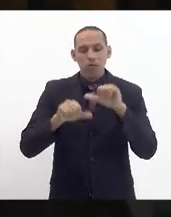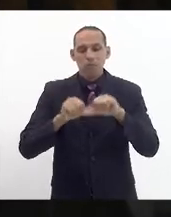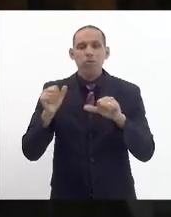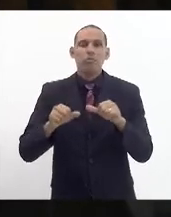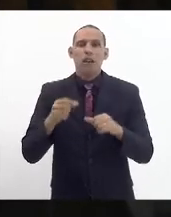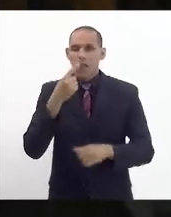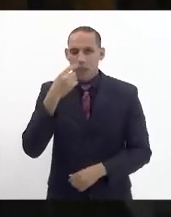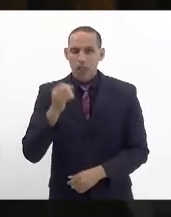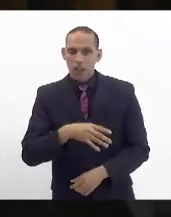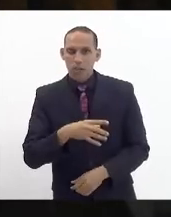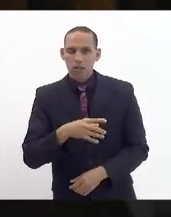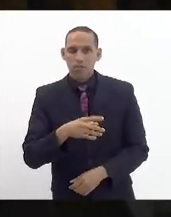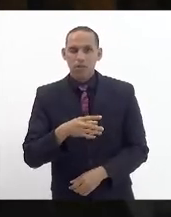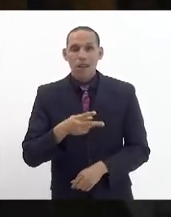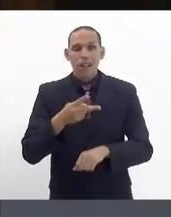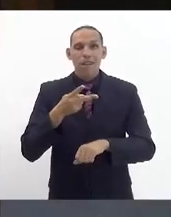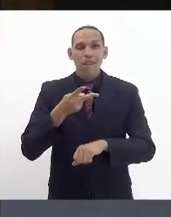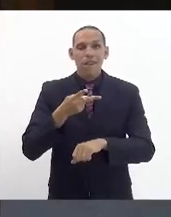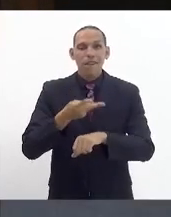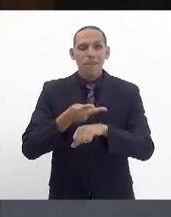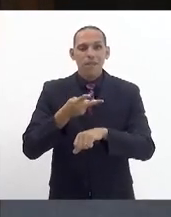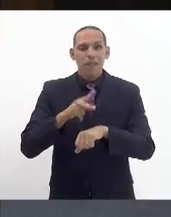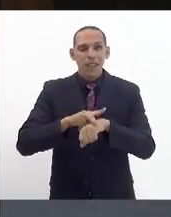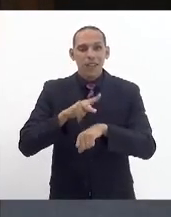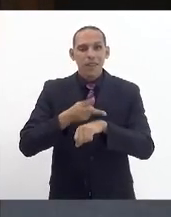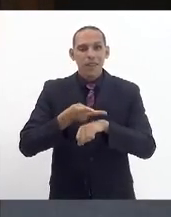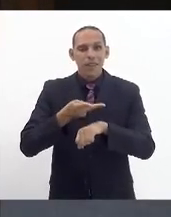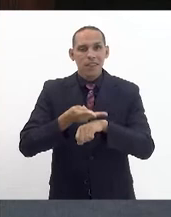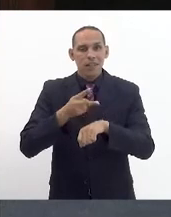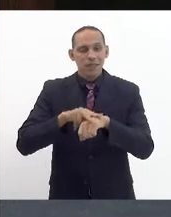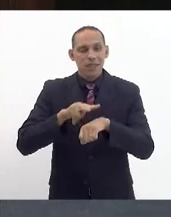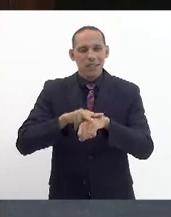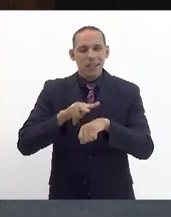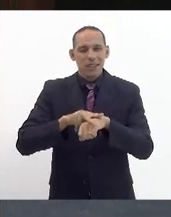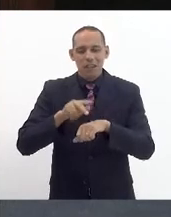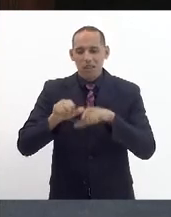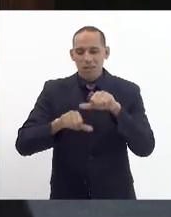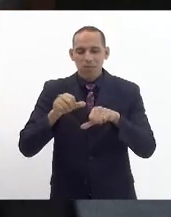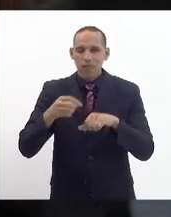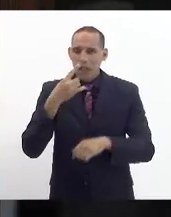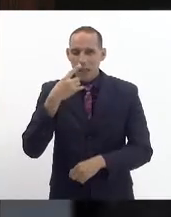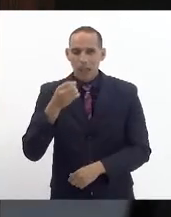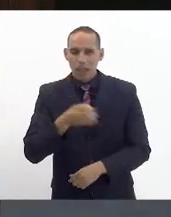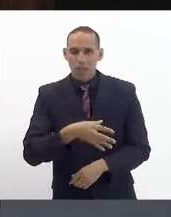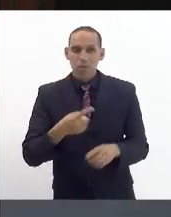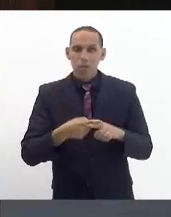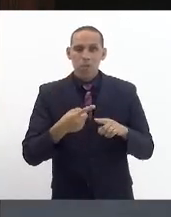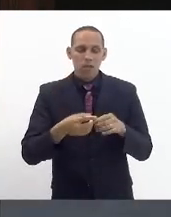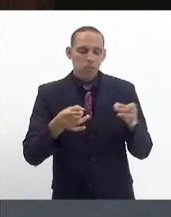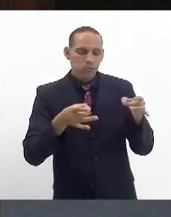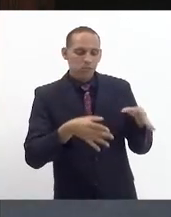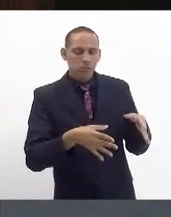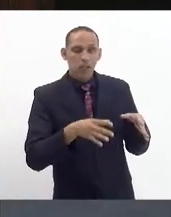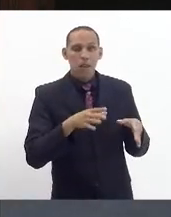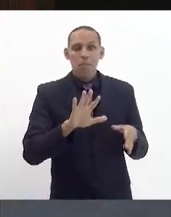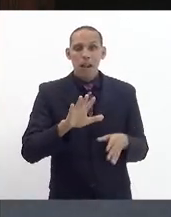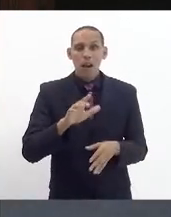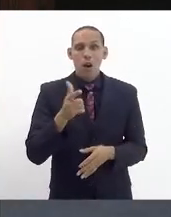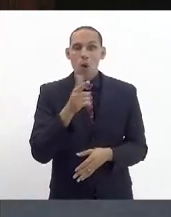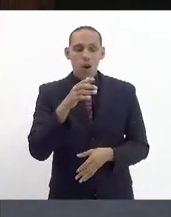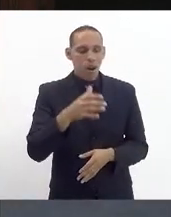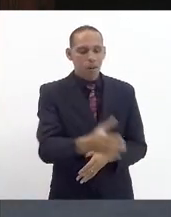vidro no chão, virou lixo. Aí você pega, leva outra vez. Esse cara que tira do chão e vira produto, André, devia de ganhar um